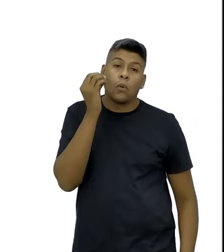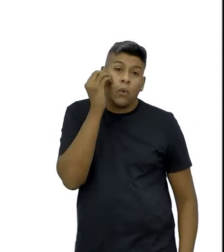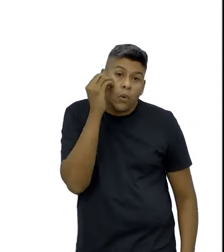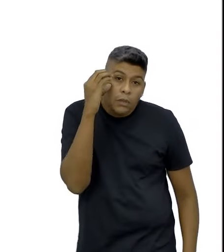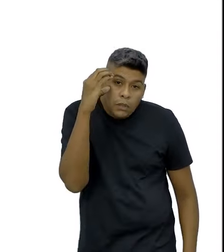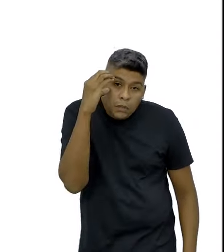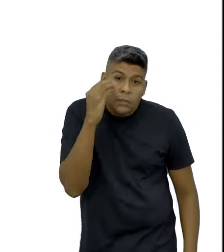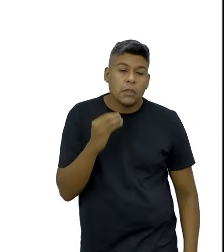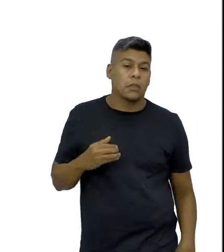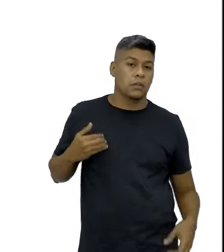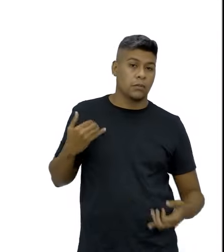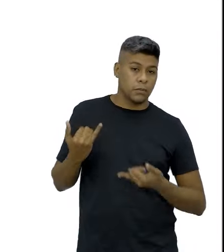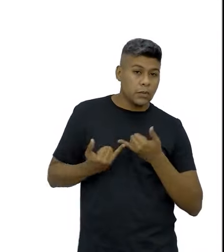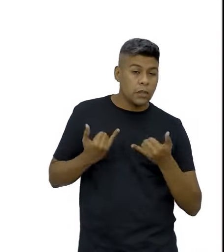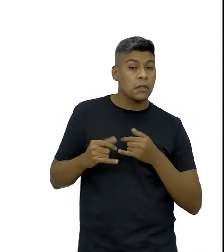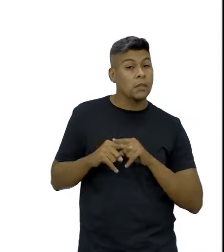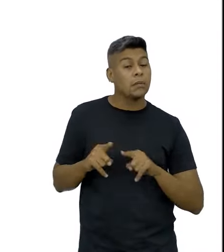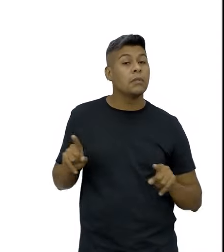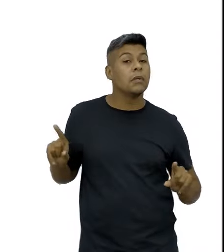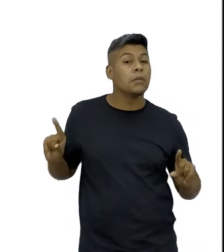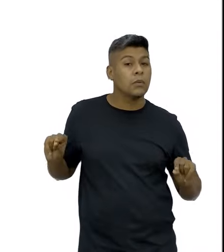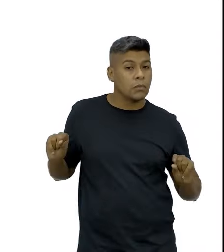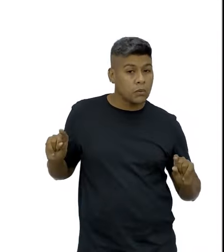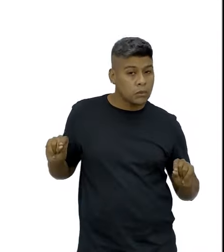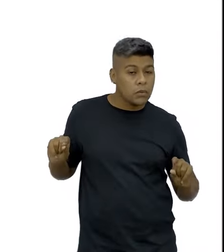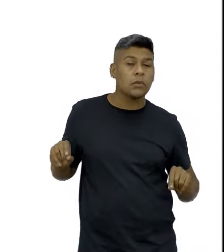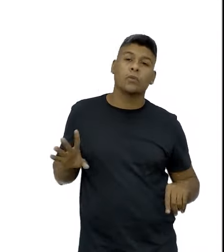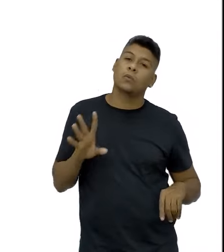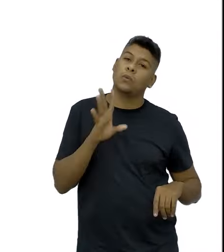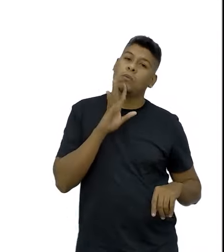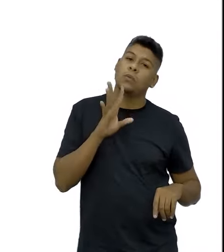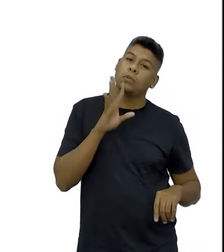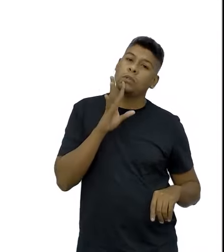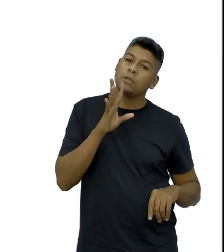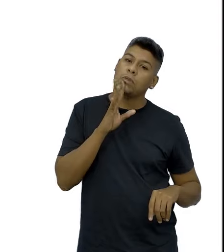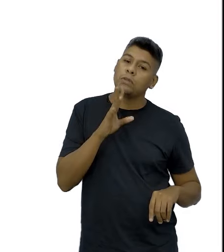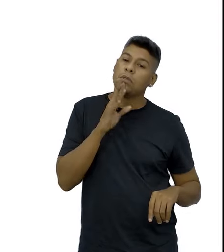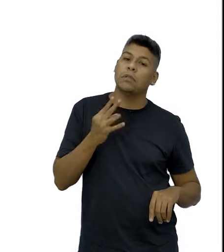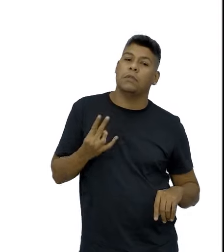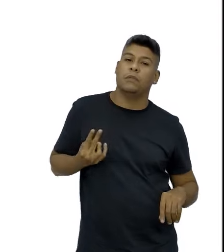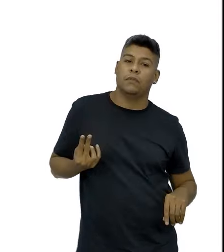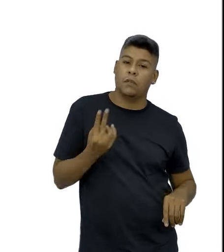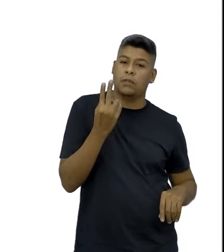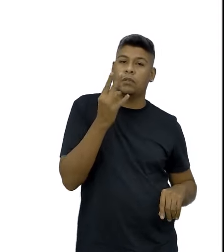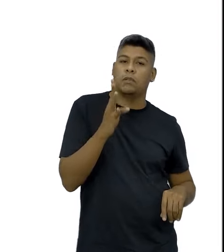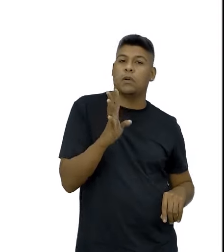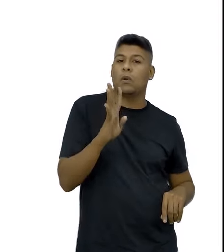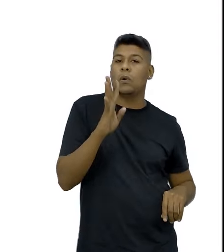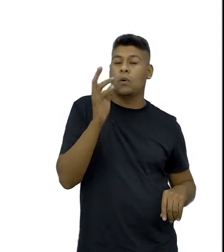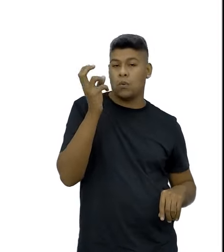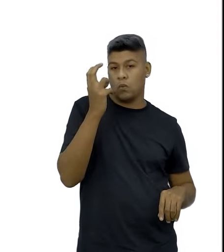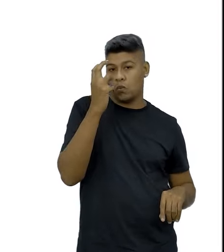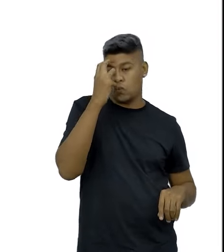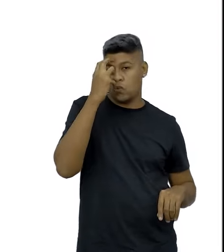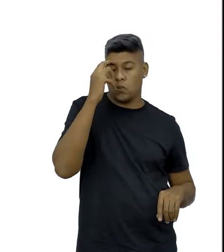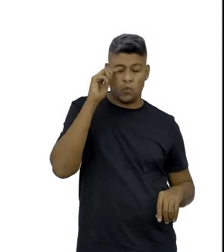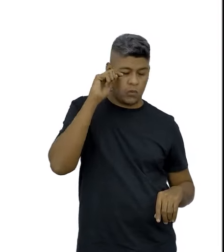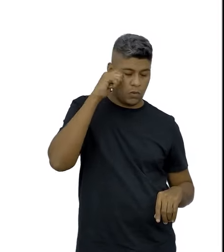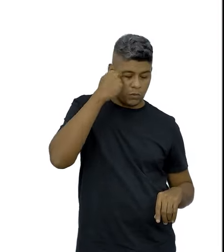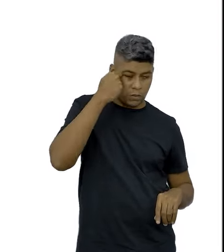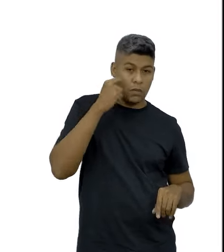de brincadeiras, mas principalmente de reconhecer e valorizar a cultura africana e,